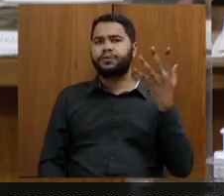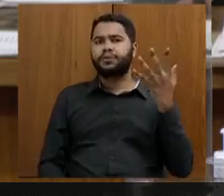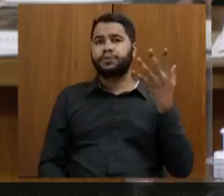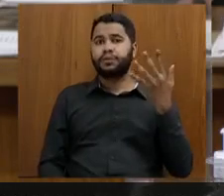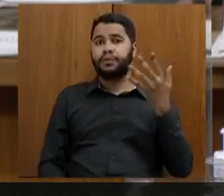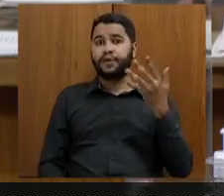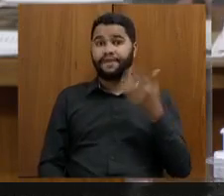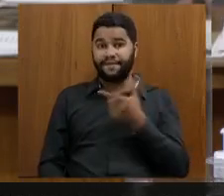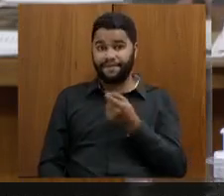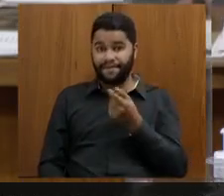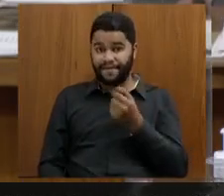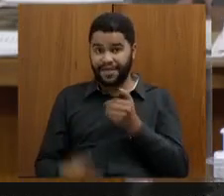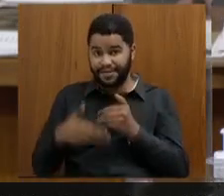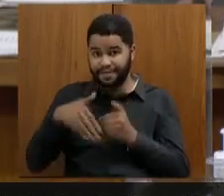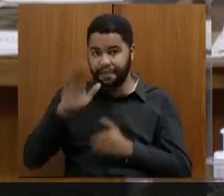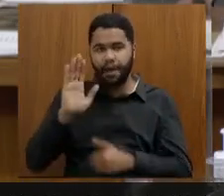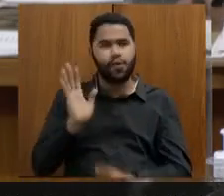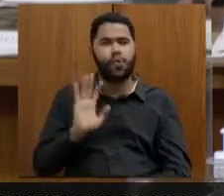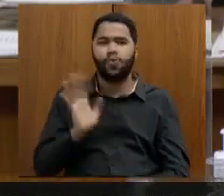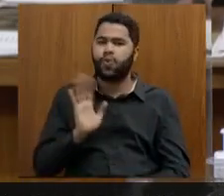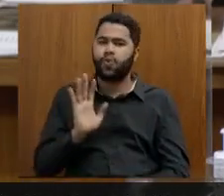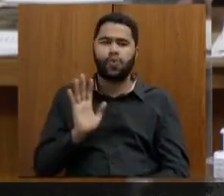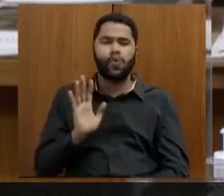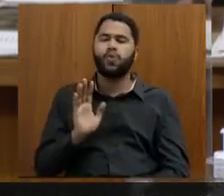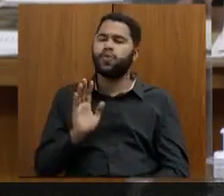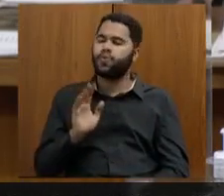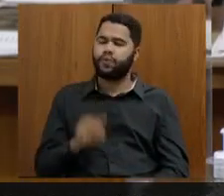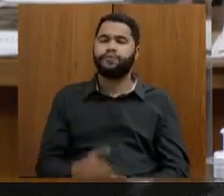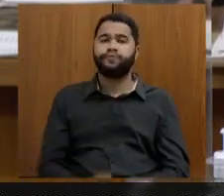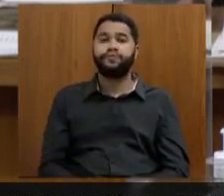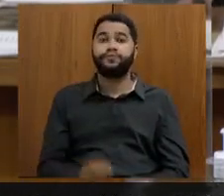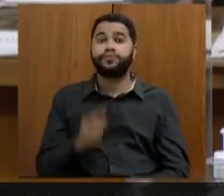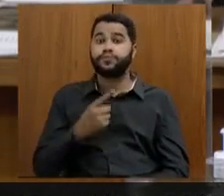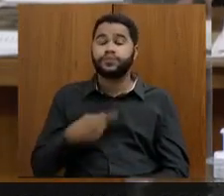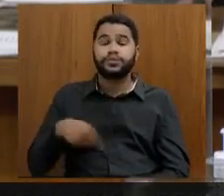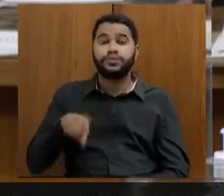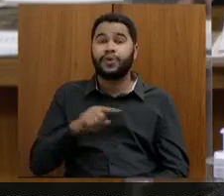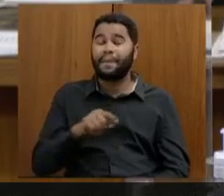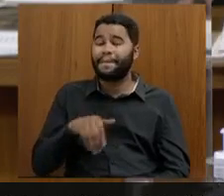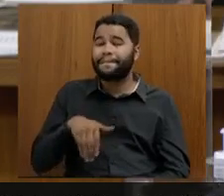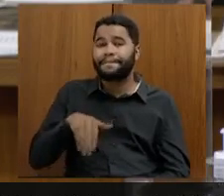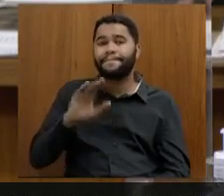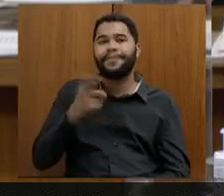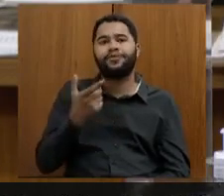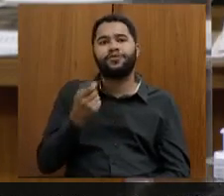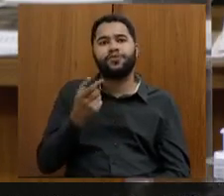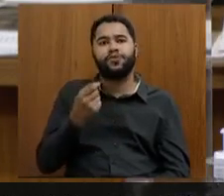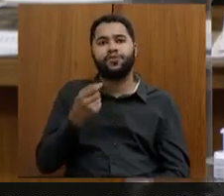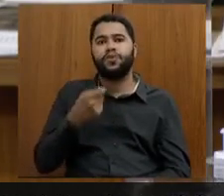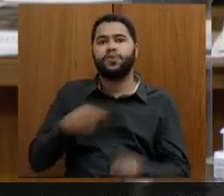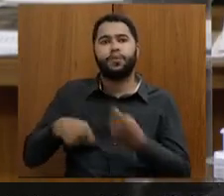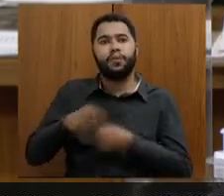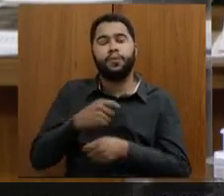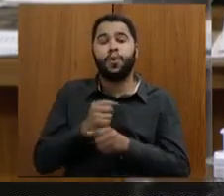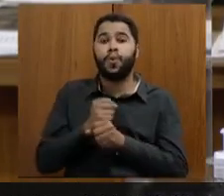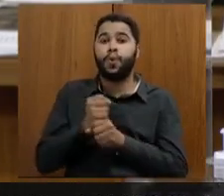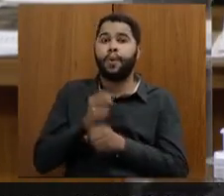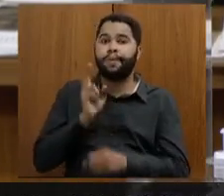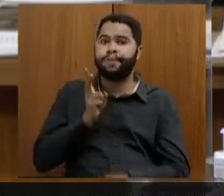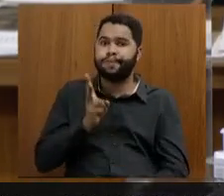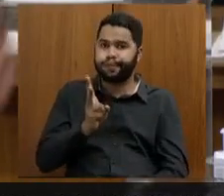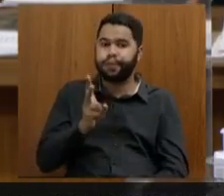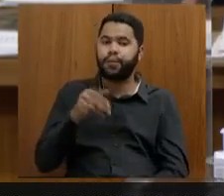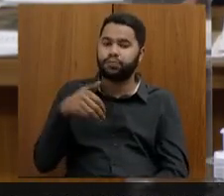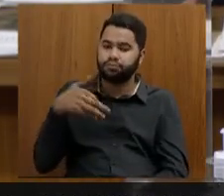ali mas não passava de de 20 né na atuação não passava de vídeo nós fizemos mais de 20 operações daquela durante todo o ano e